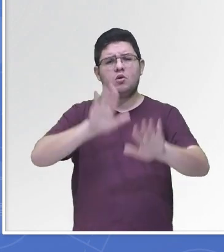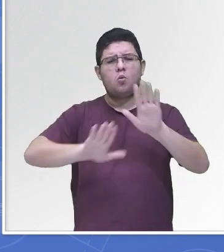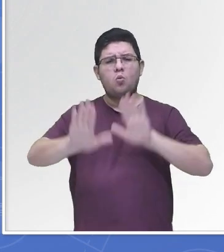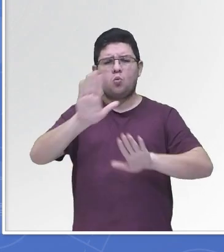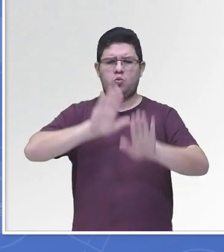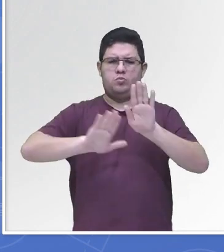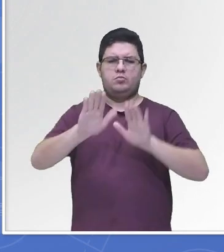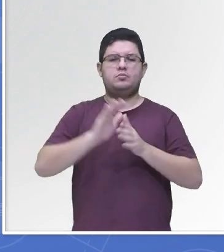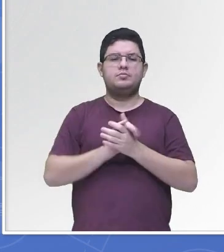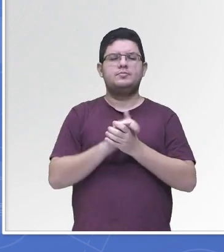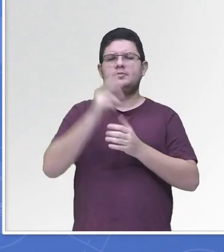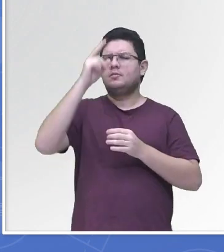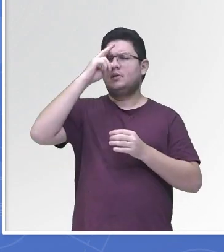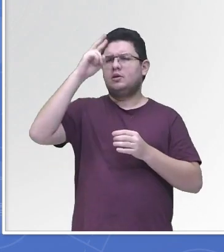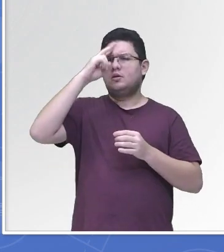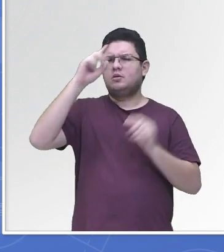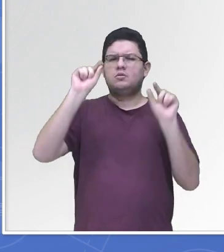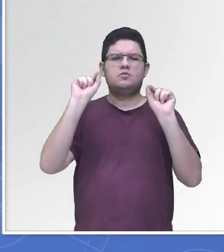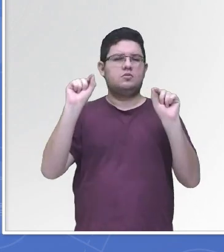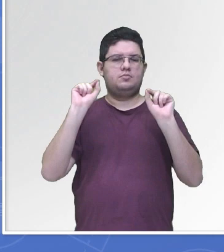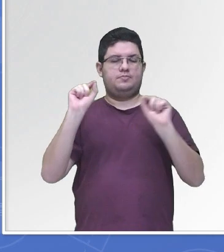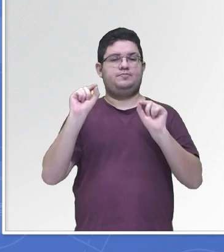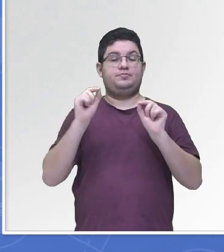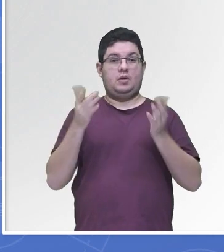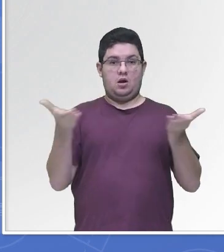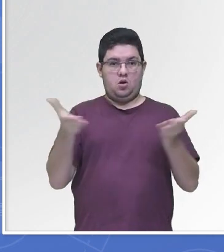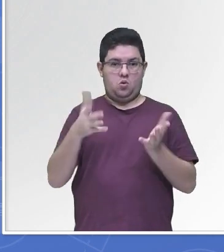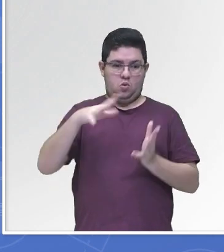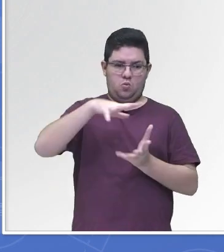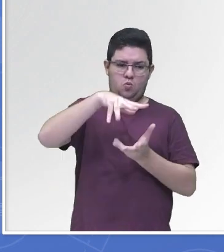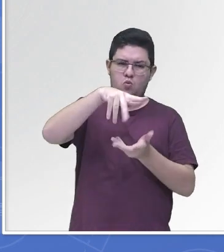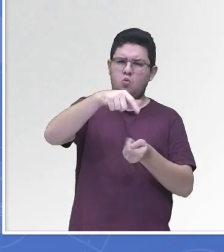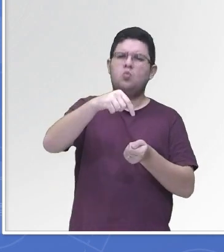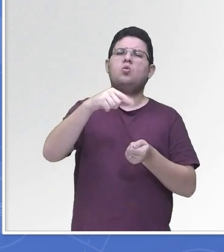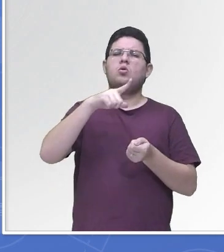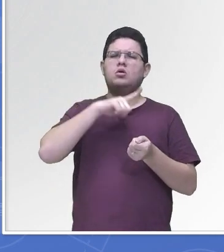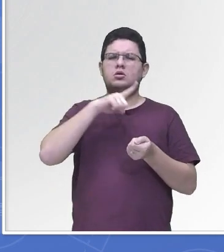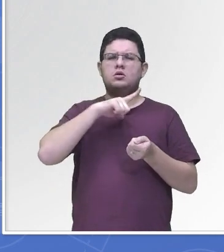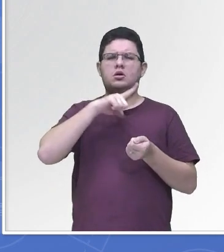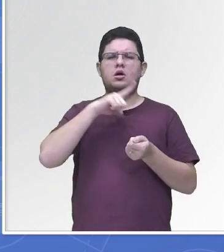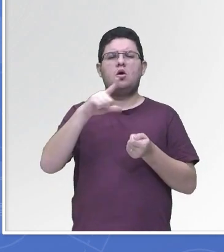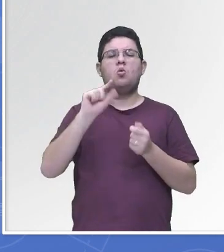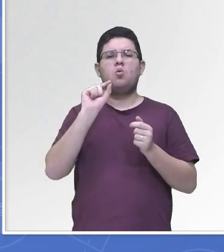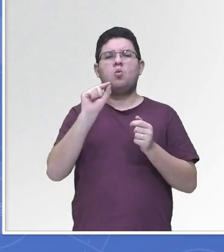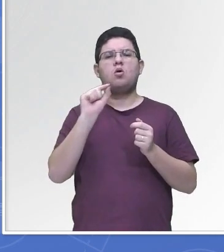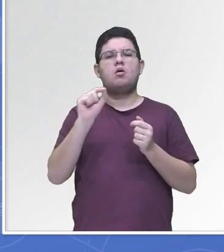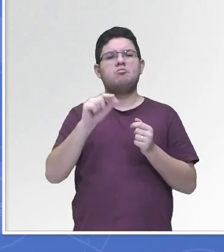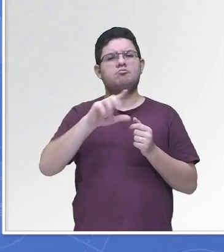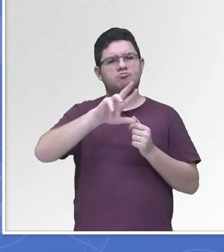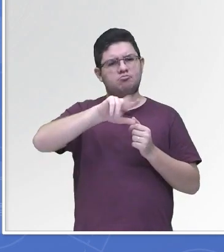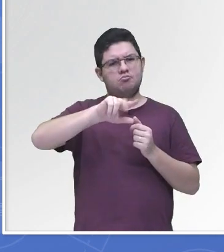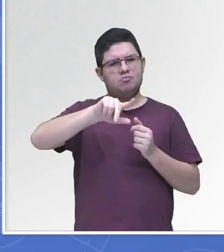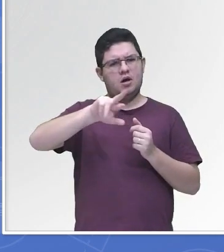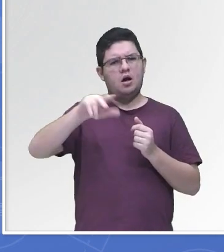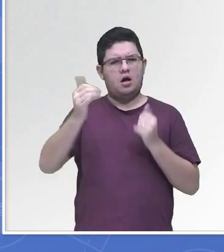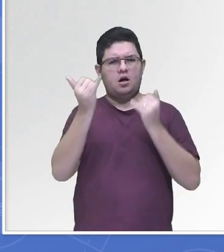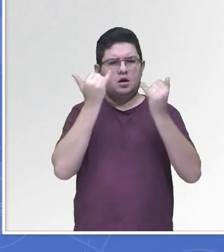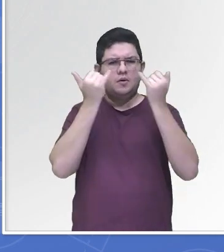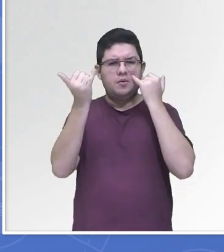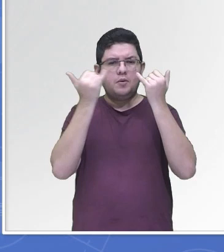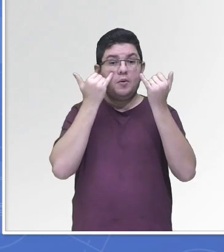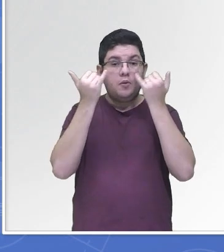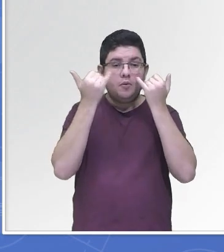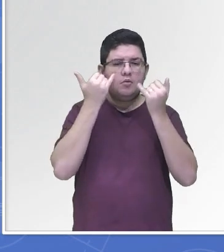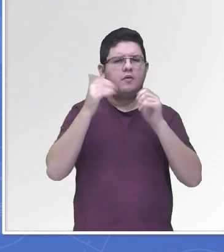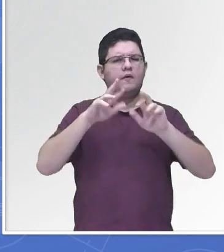Lembrem, gente, lembrem, olha, nós vivemos num mundo onde nós temos acesso a muitas informações. Nós vivemos